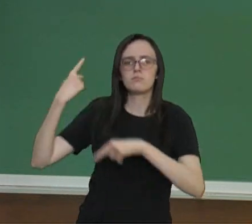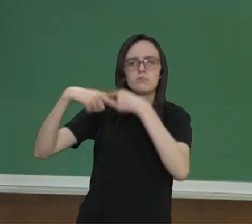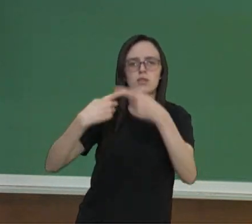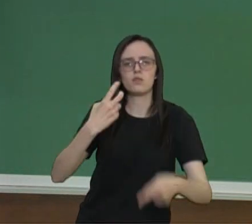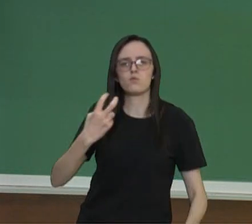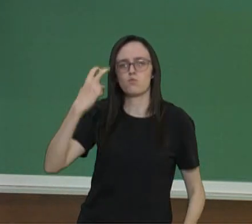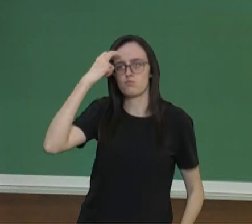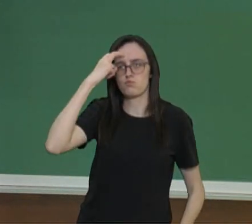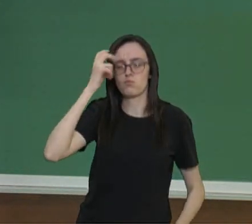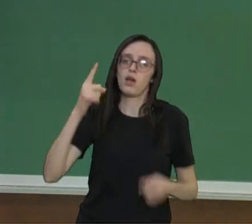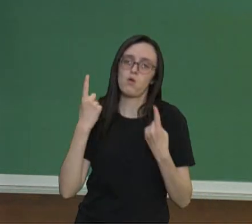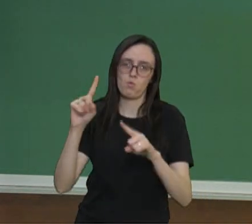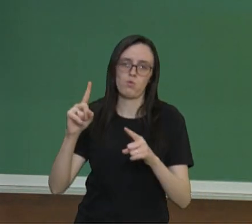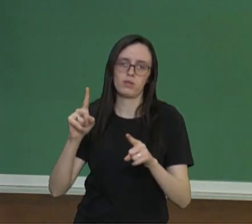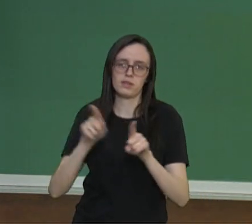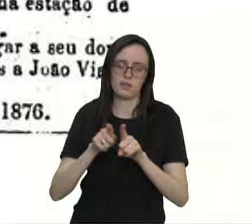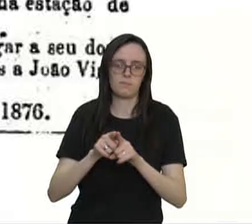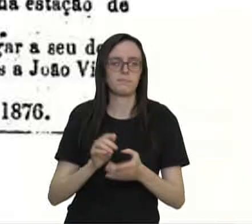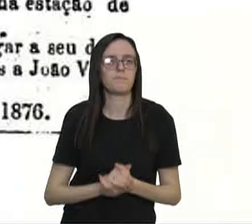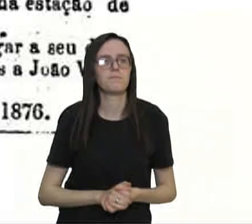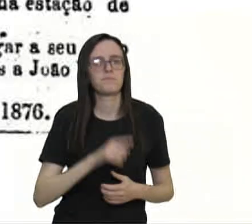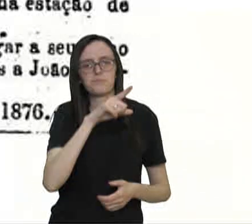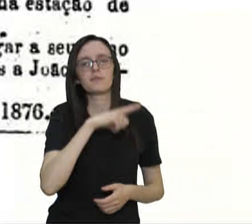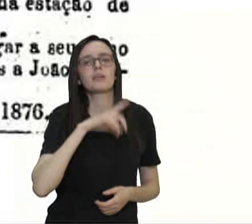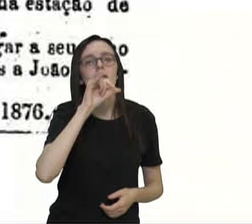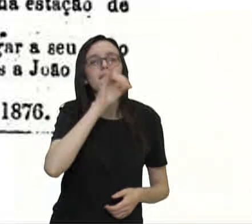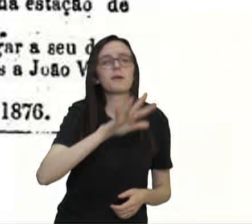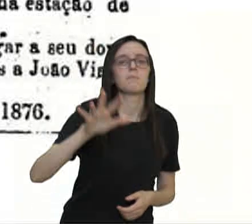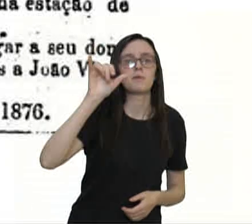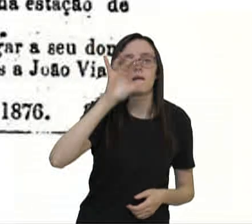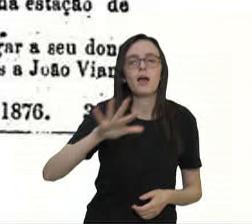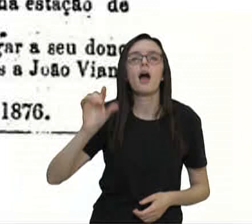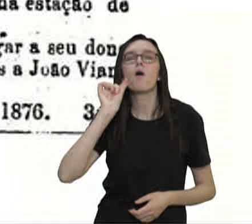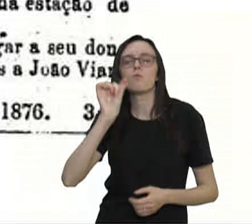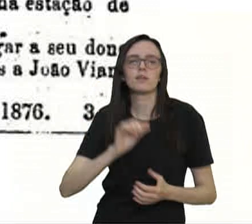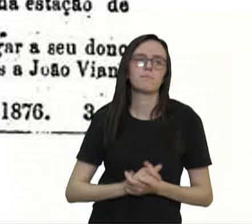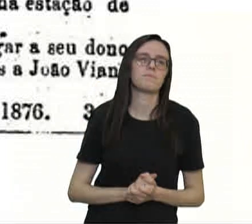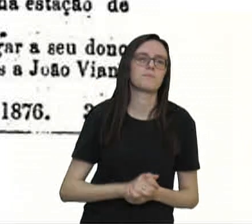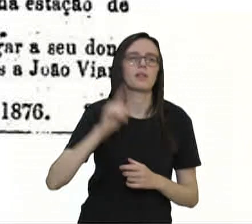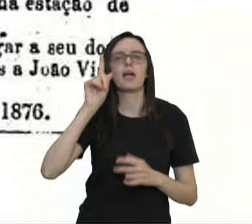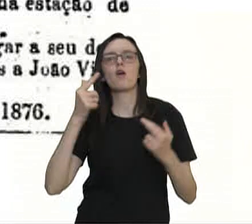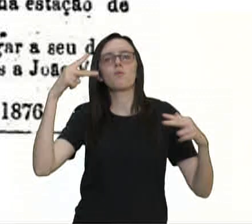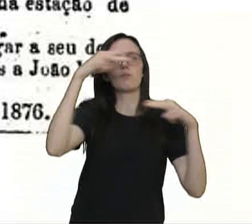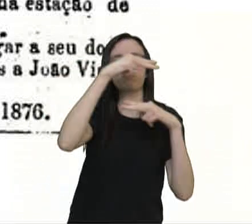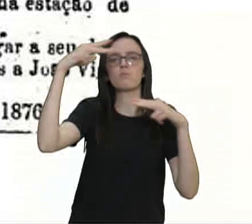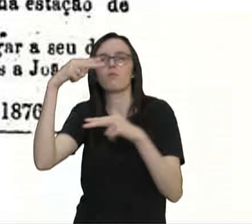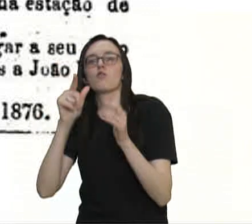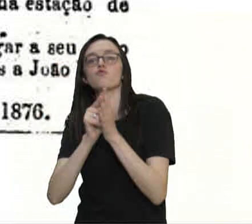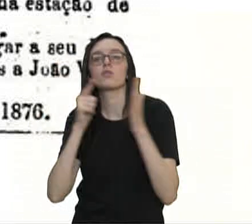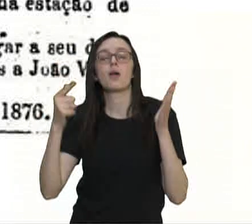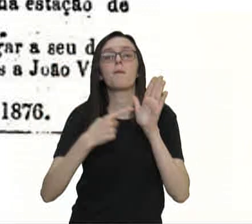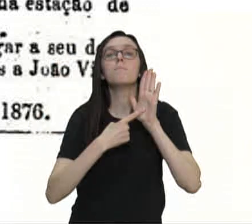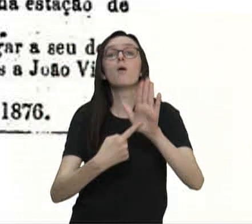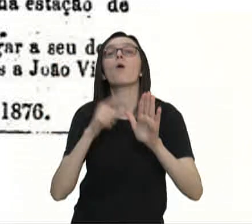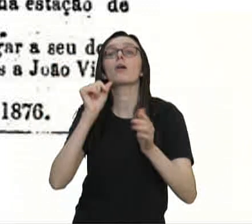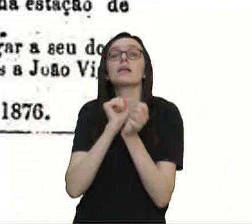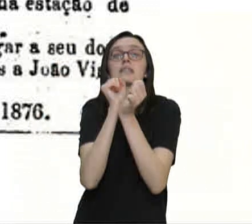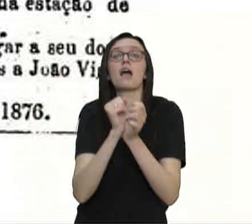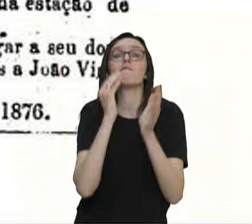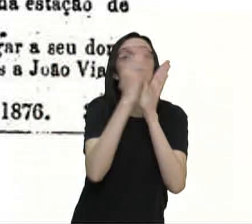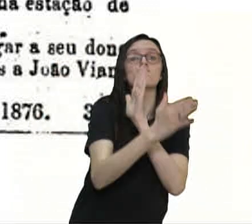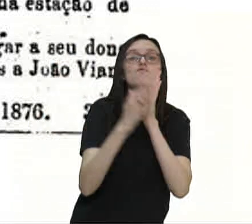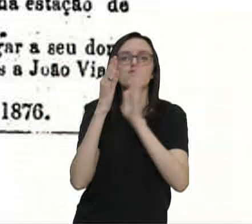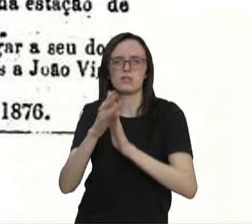forma de resistência. Aqui você tem duas imagens de recortes de jornal mostrando escravos